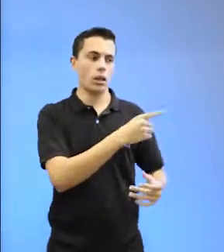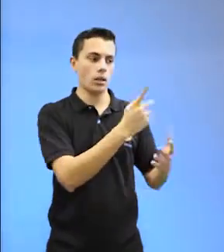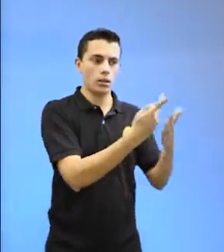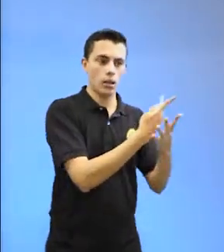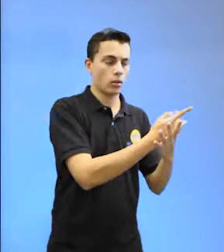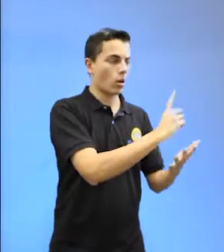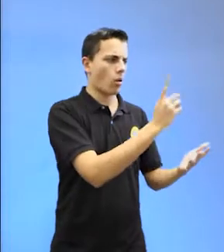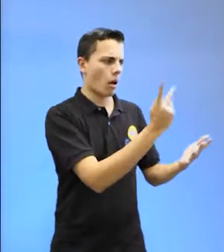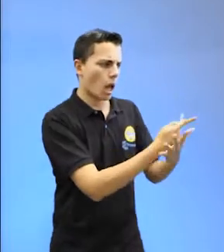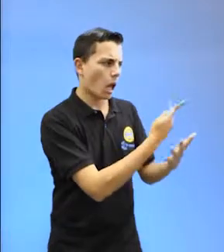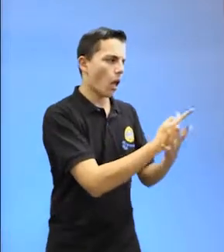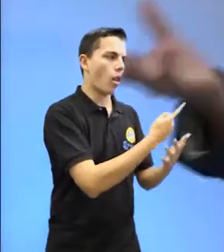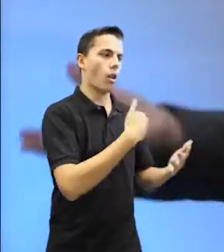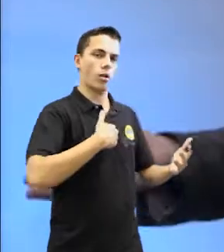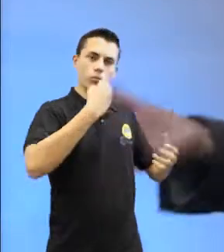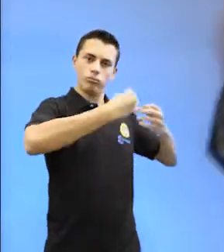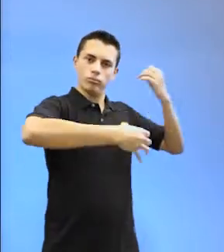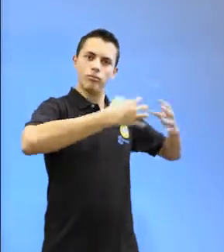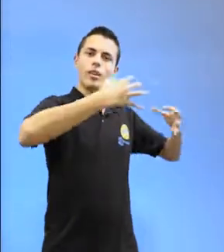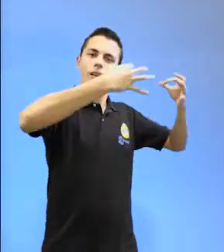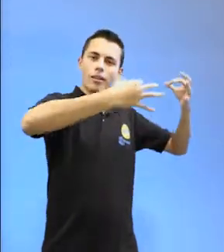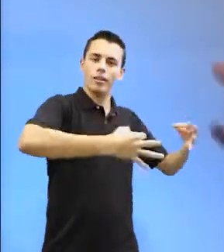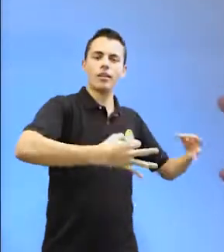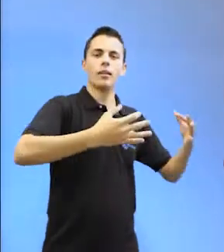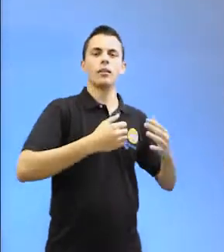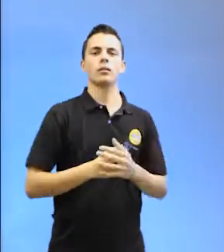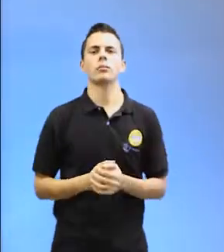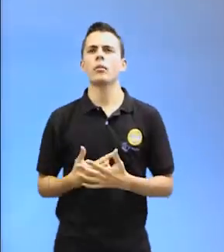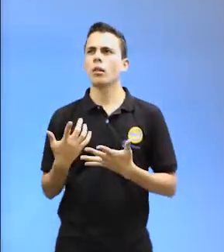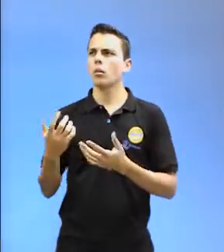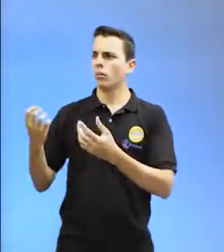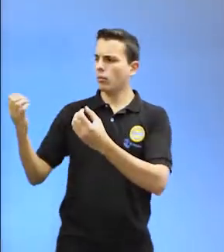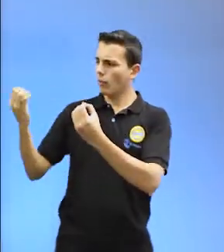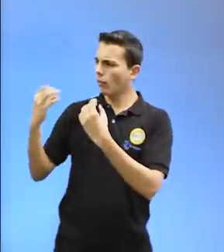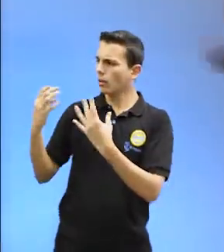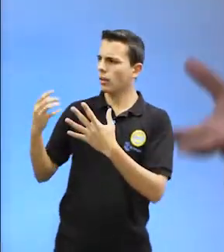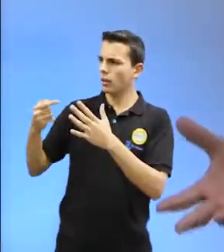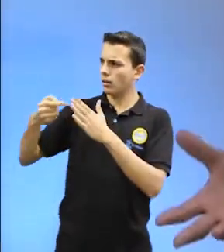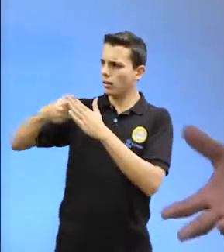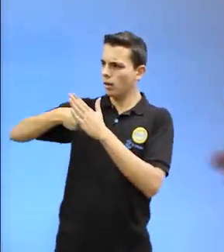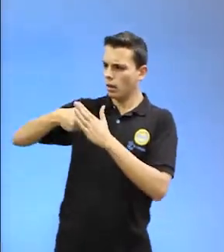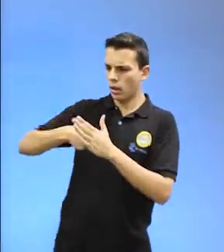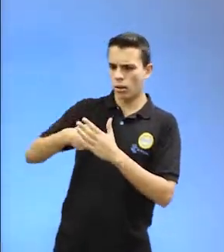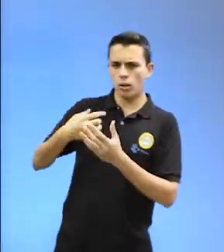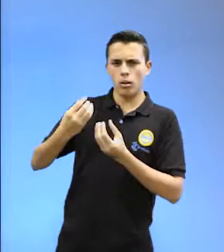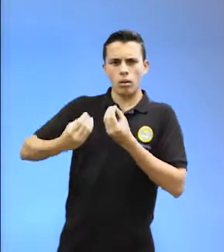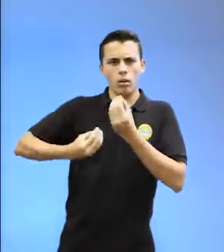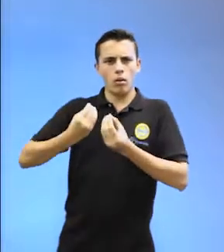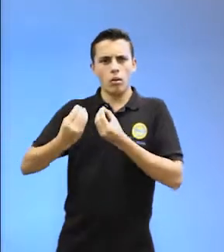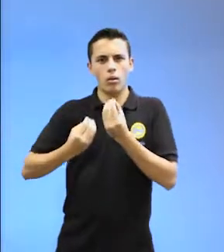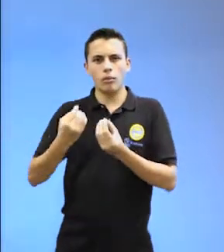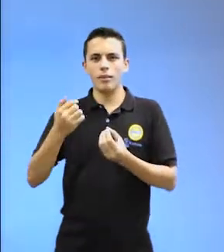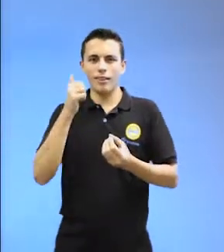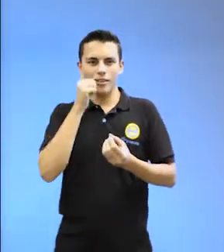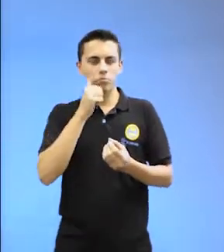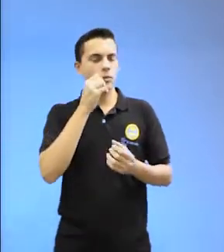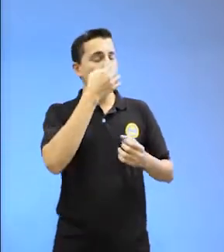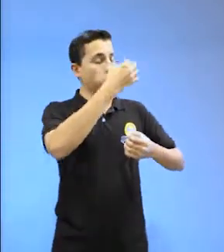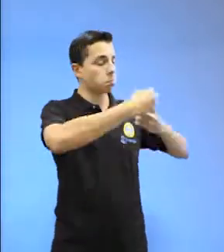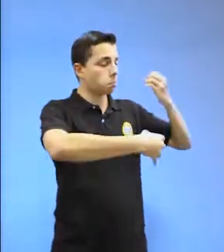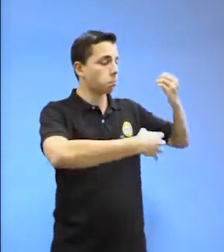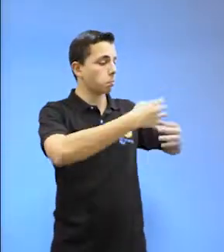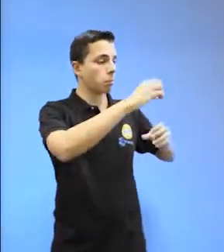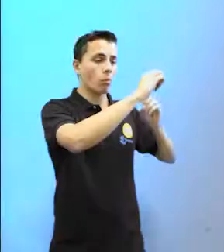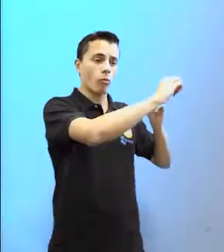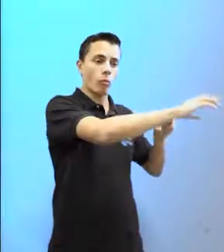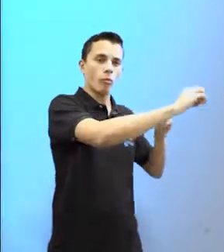amigas e aí elas pedem, mas então ensina, como é que é o autoexame? Ela fala da mamografia, da importância de fazer mamografia.